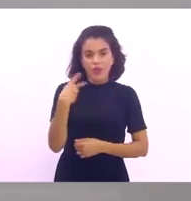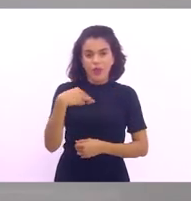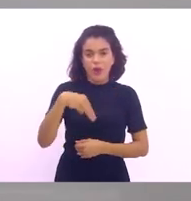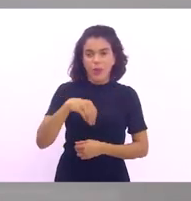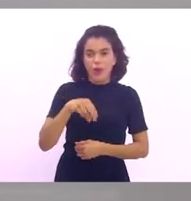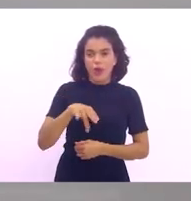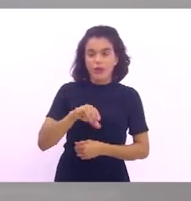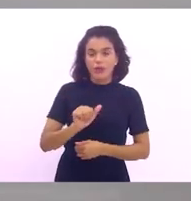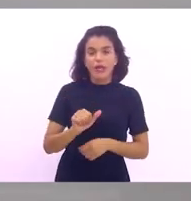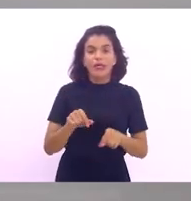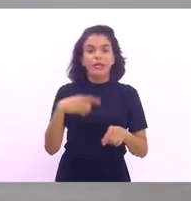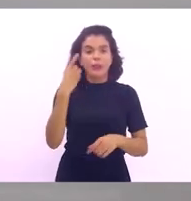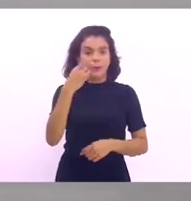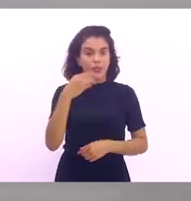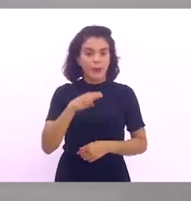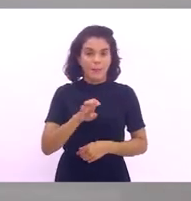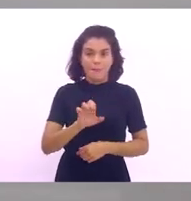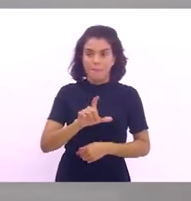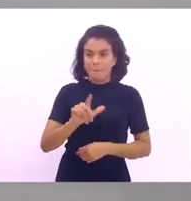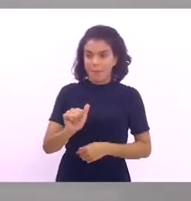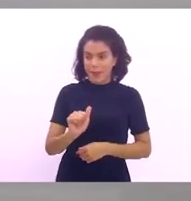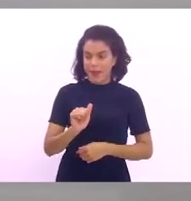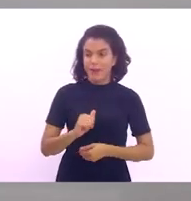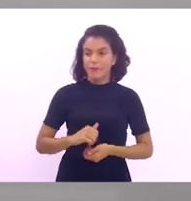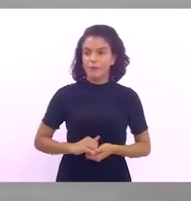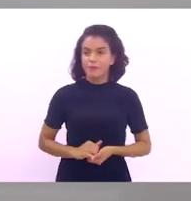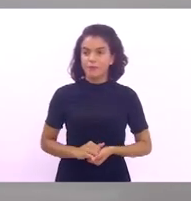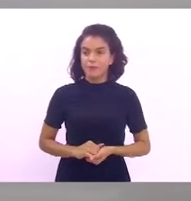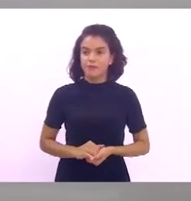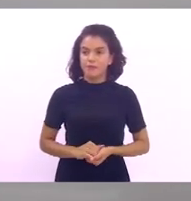deputada Bela Gonçalves Muito obrigada mesmo